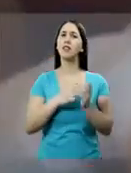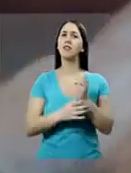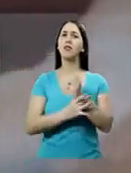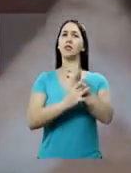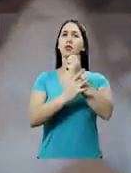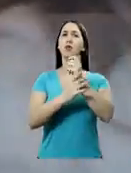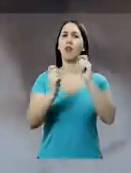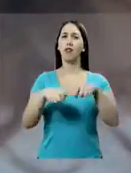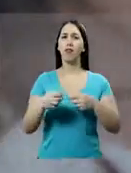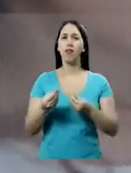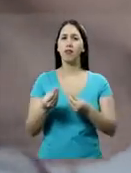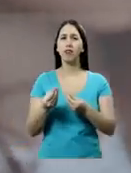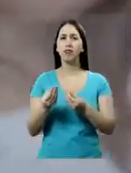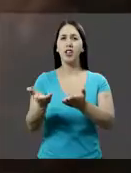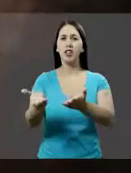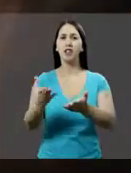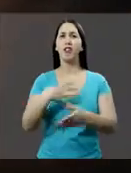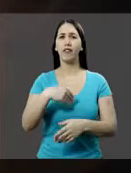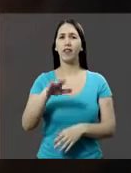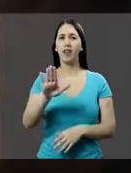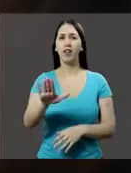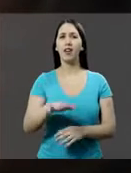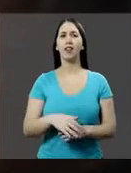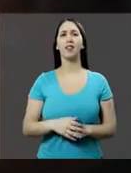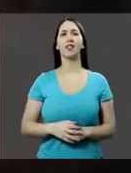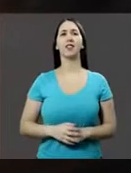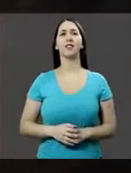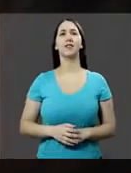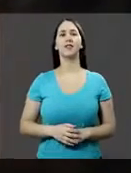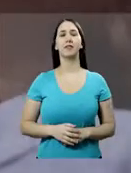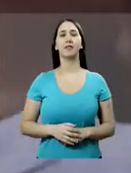sente segura, né, em deixar a Ana Luísa lá.